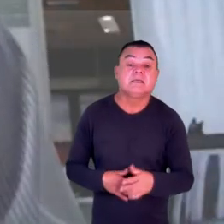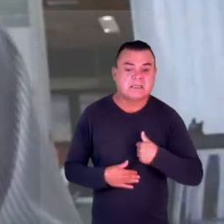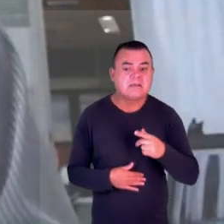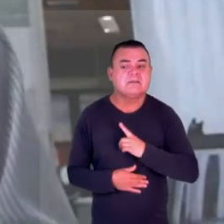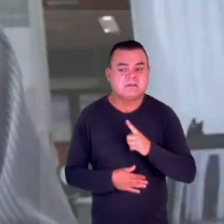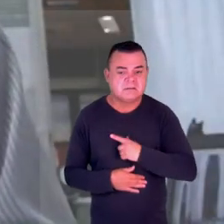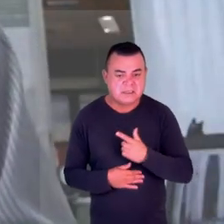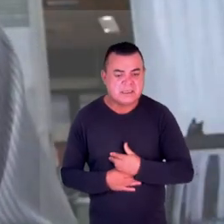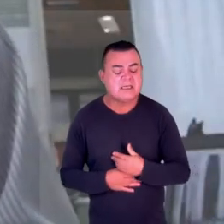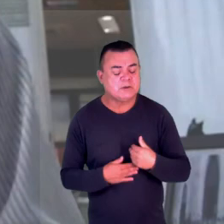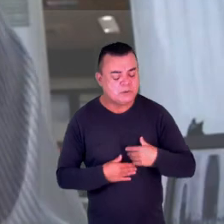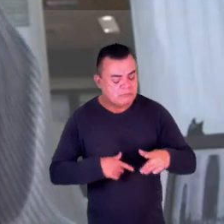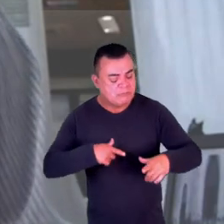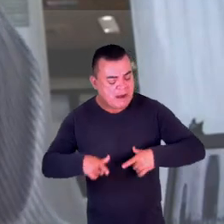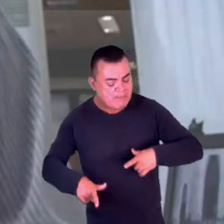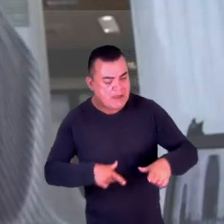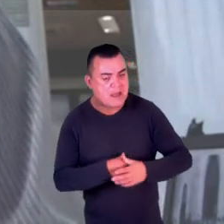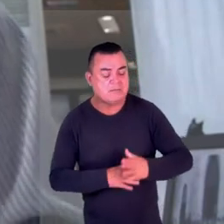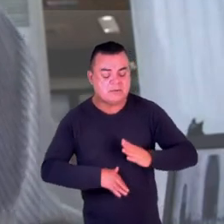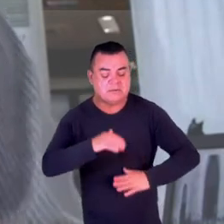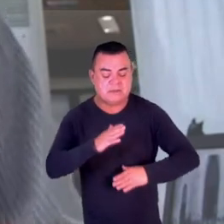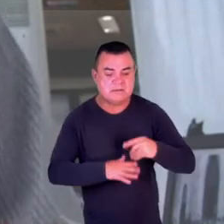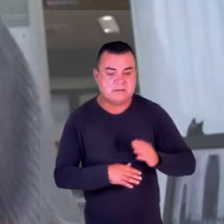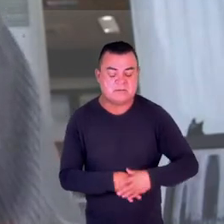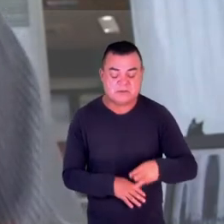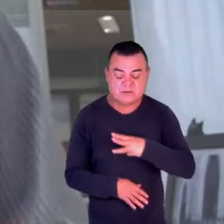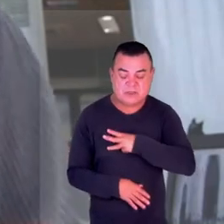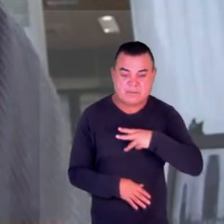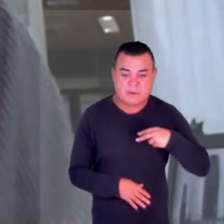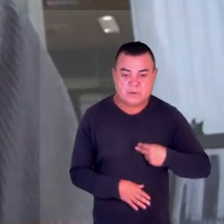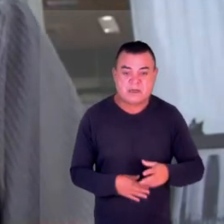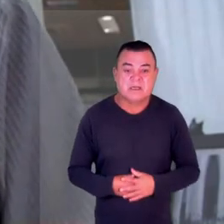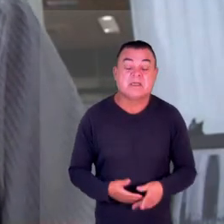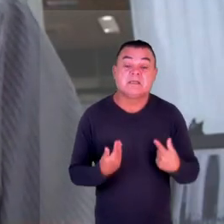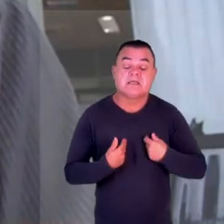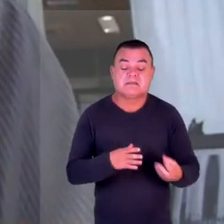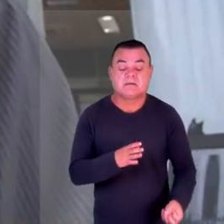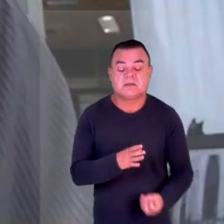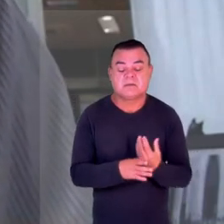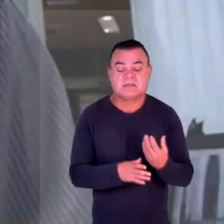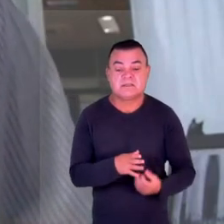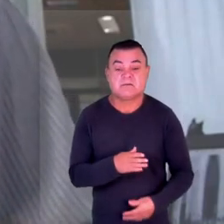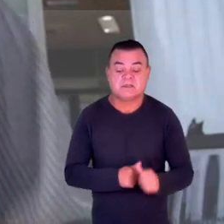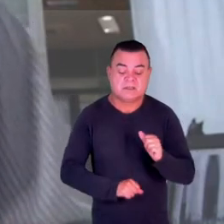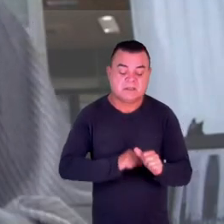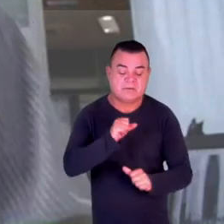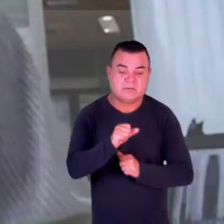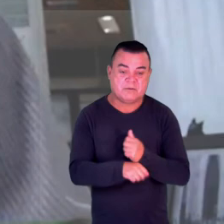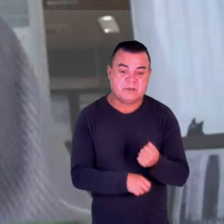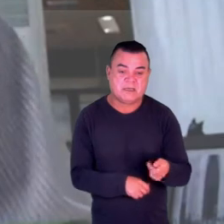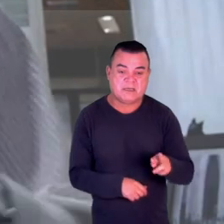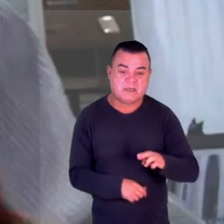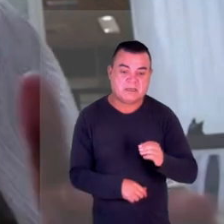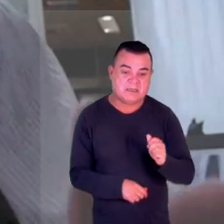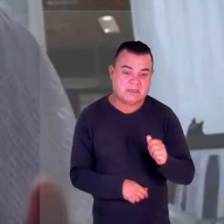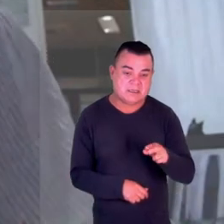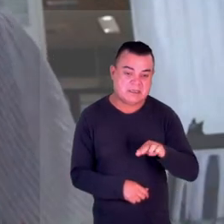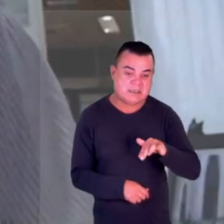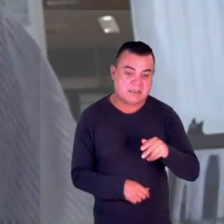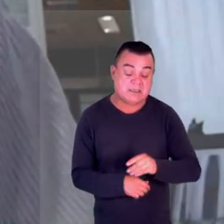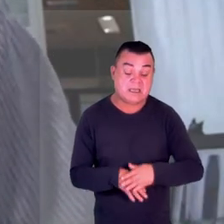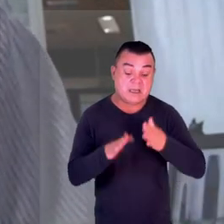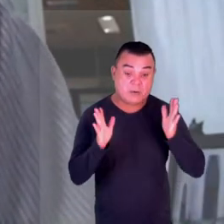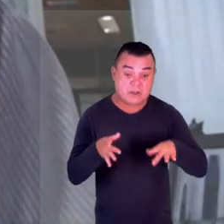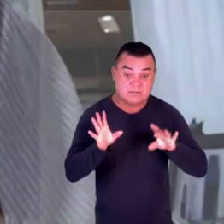ministério público né Eh nessa Perspectiva da implementação da reforma agrária e agora né né especialmente